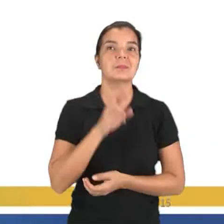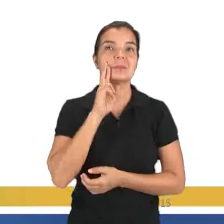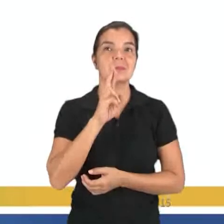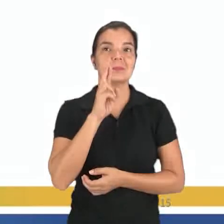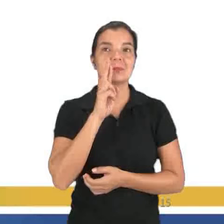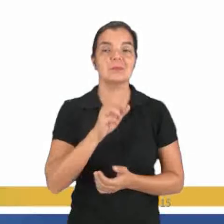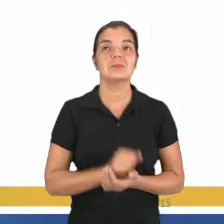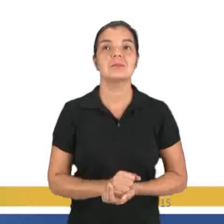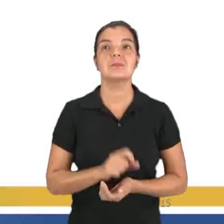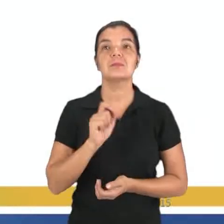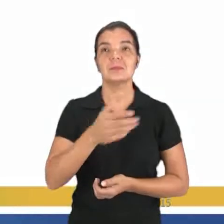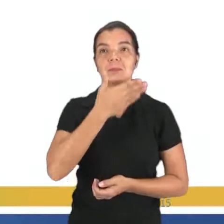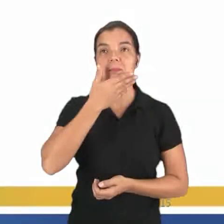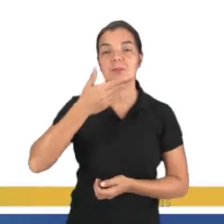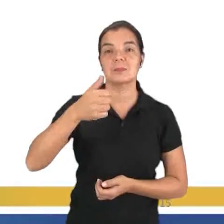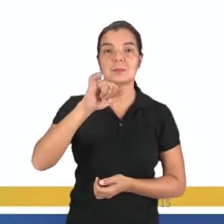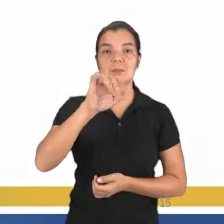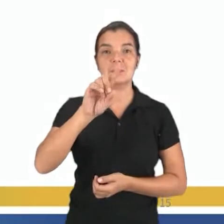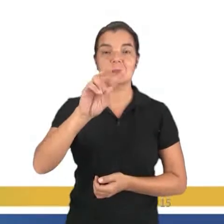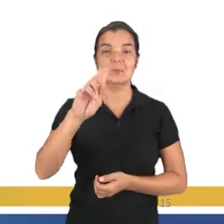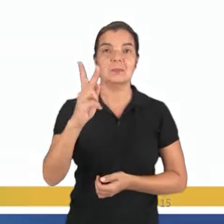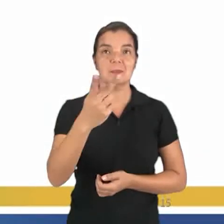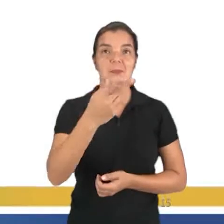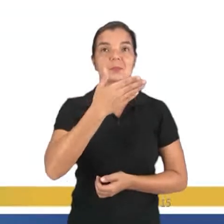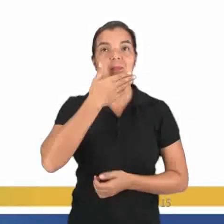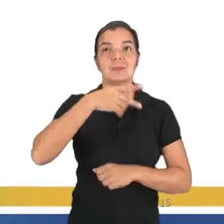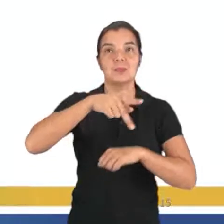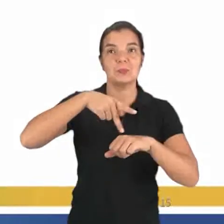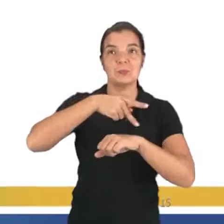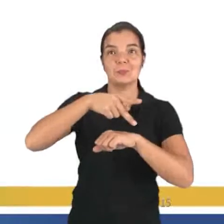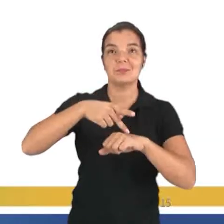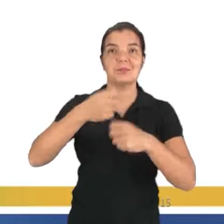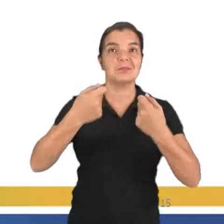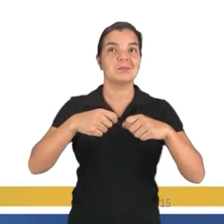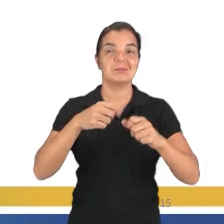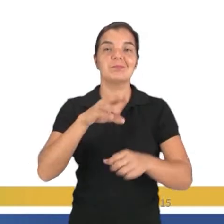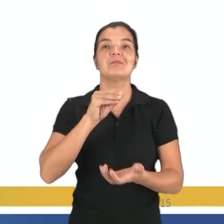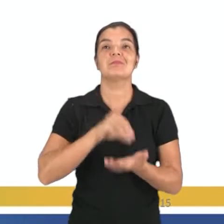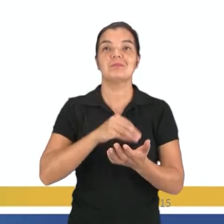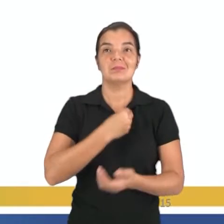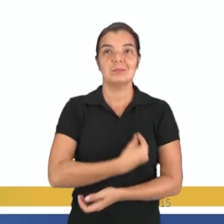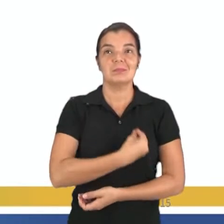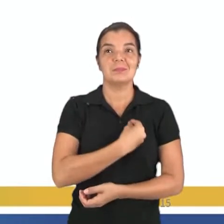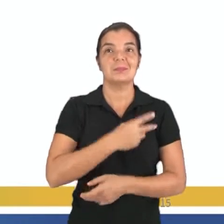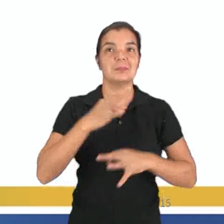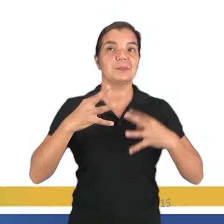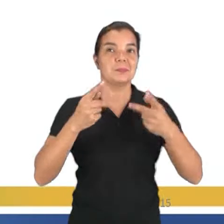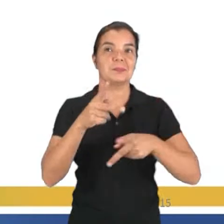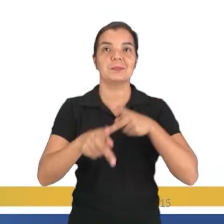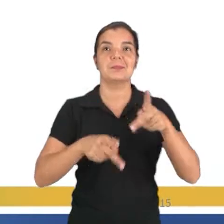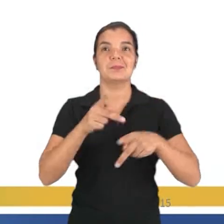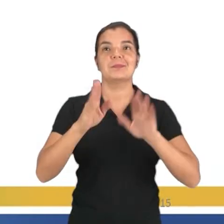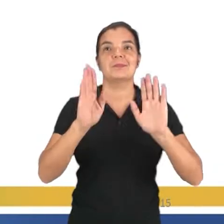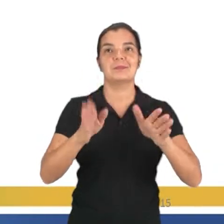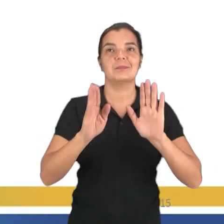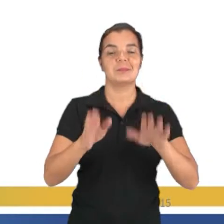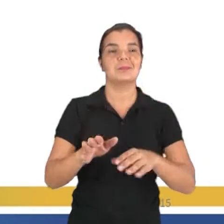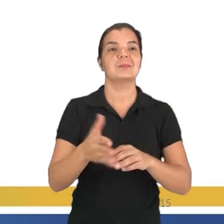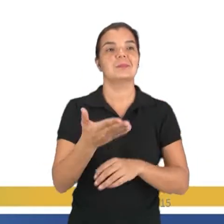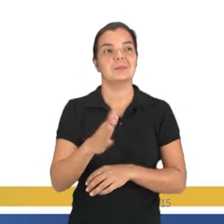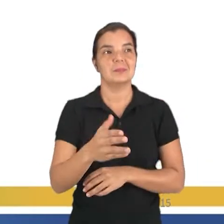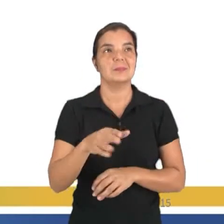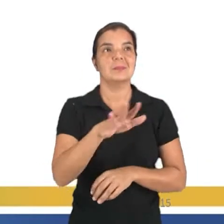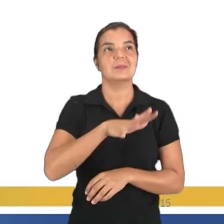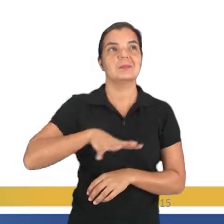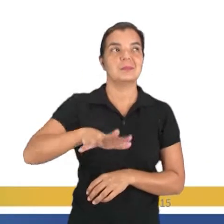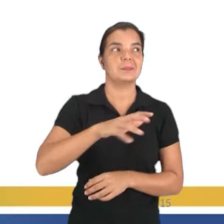resposta é de que a melhora no IDH do país não traduz necessariamente a realidade vivida por toda a população, já que se trata